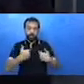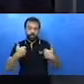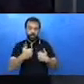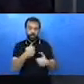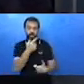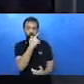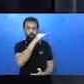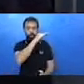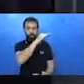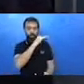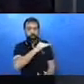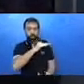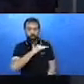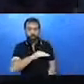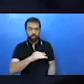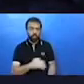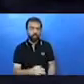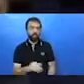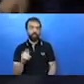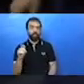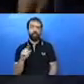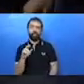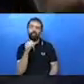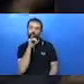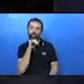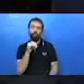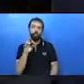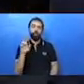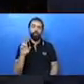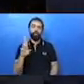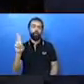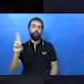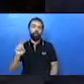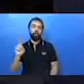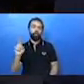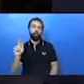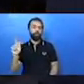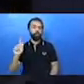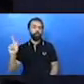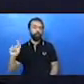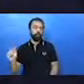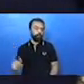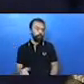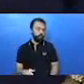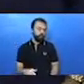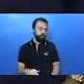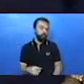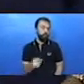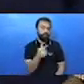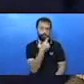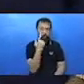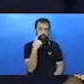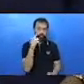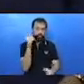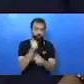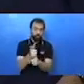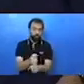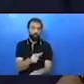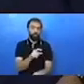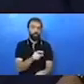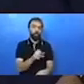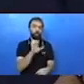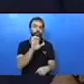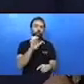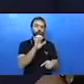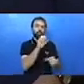desses. Olha lá, primeiro Goiás, exemplo. Olha o mapa aqui. Goiás, achei Goiás. Quais são os